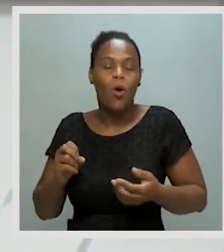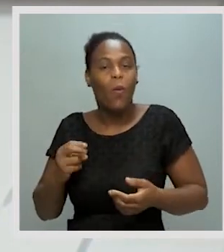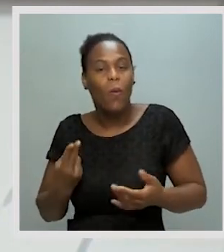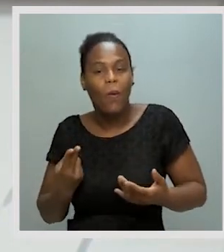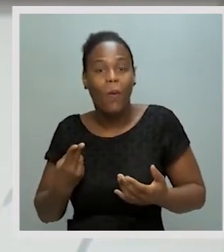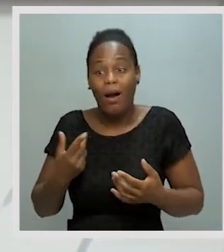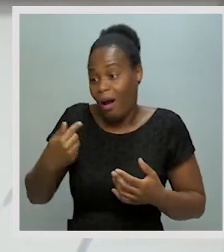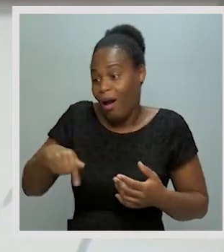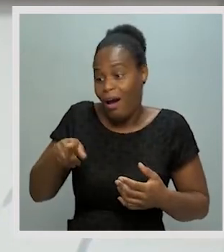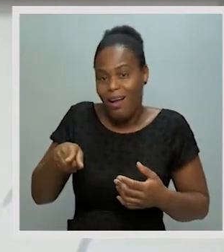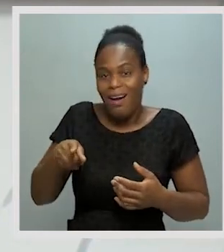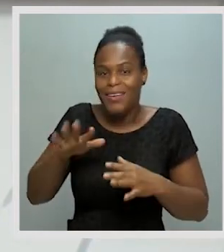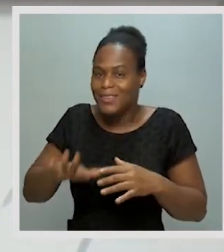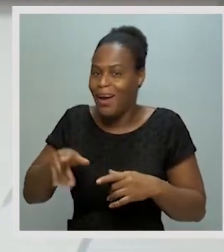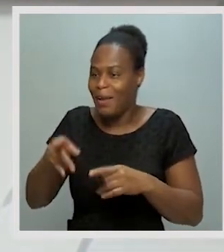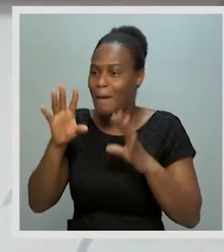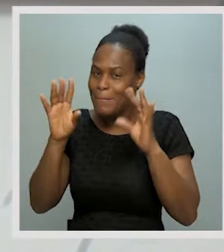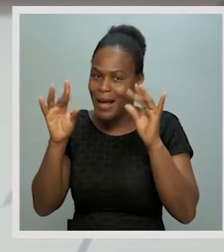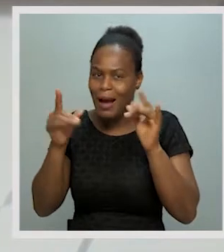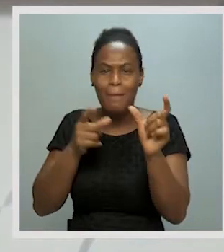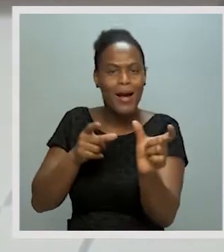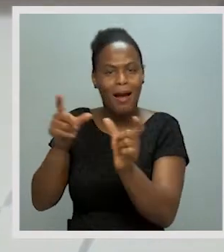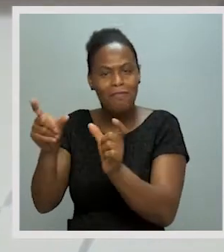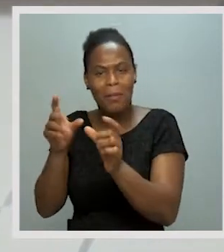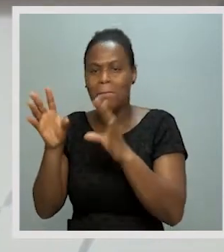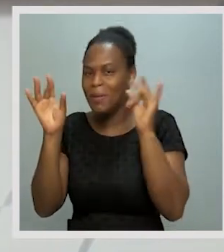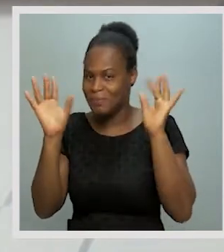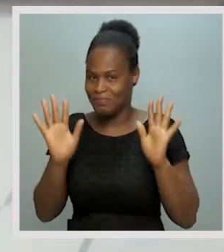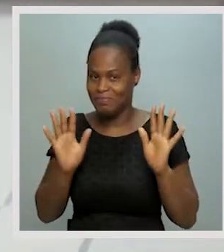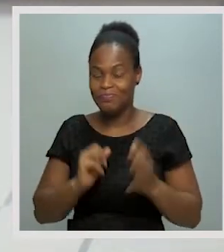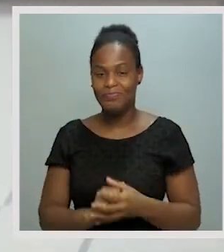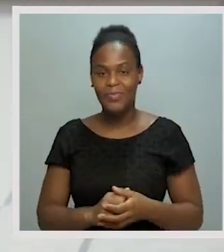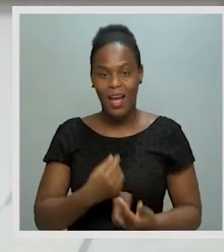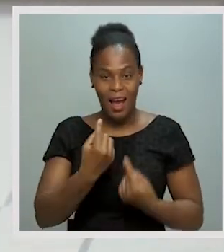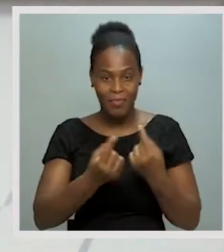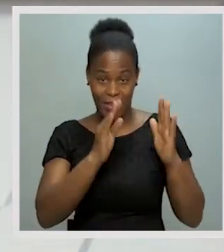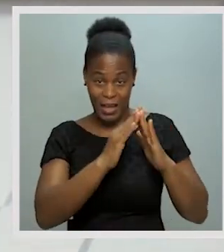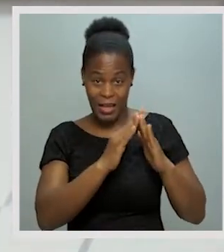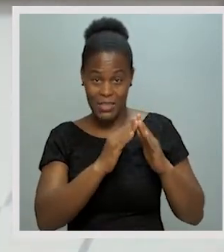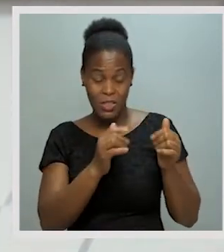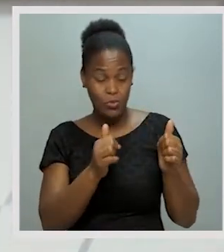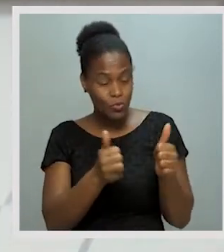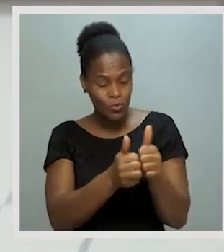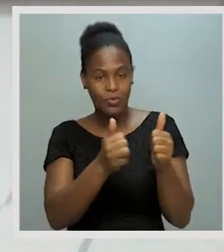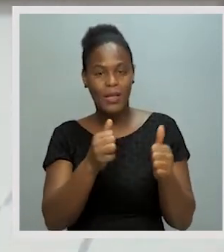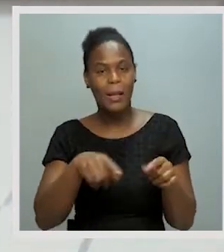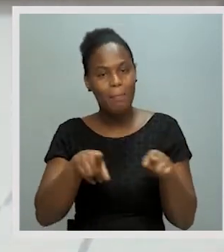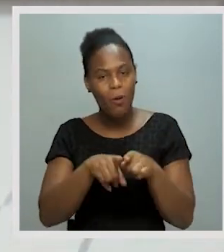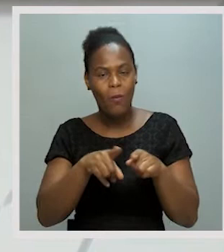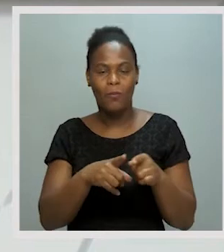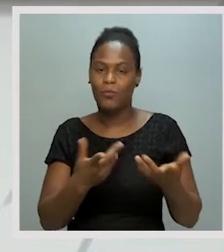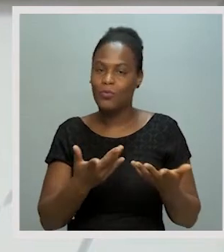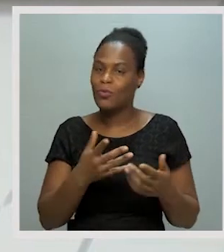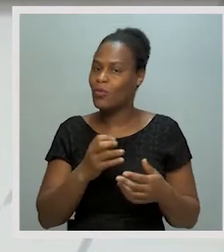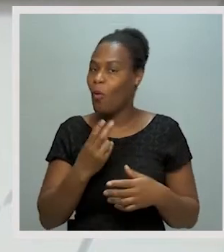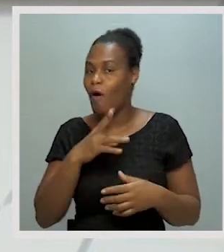divirte-se ou está ali a brincar com as palavras. Muitas vezes lá em casa, com os nossos irmãos, os